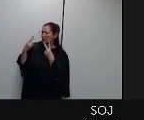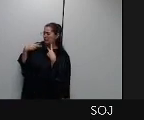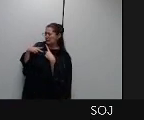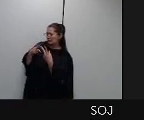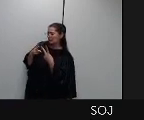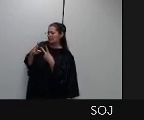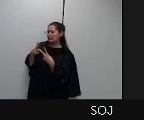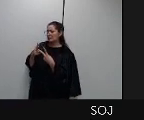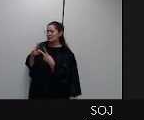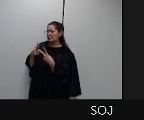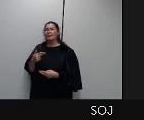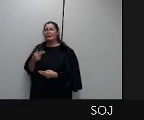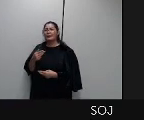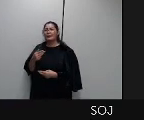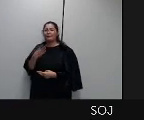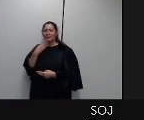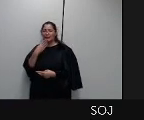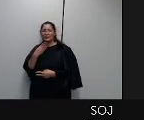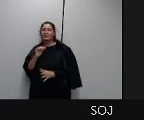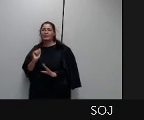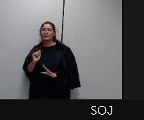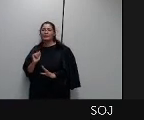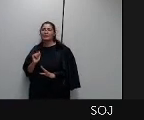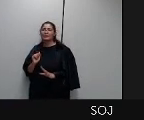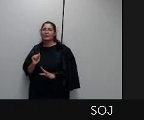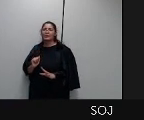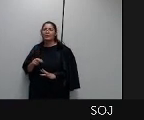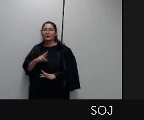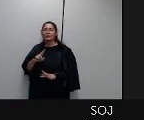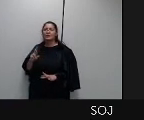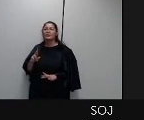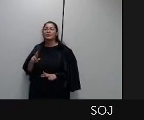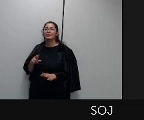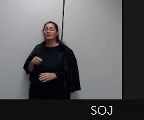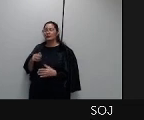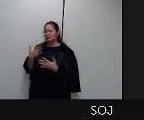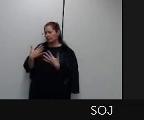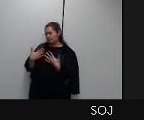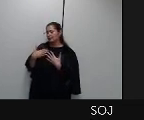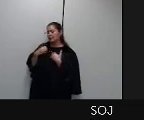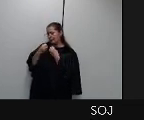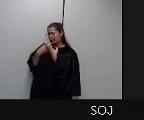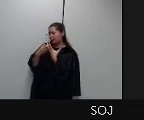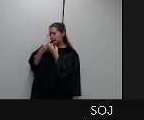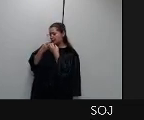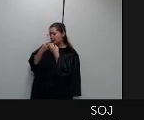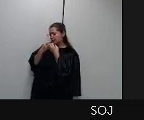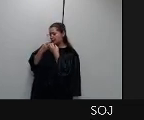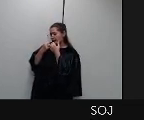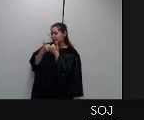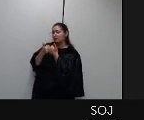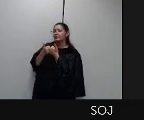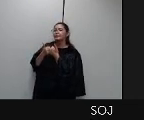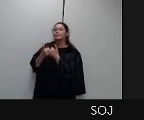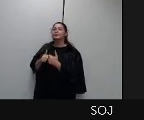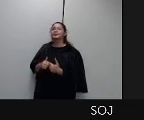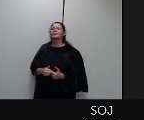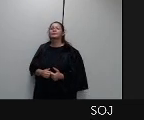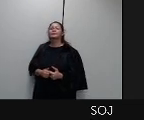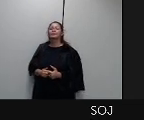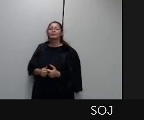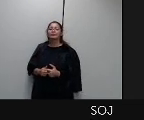eu ficarei de novo contexto regimental tranquilo não sei hahaha com ele